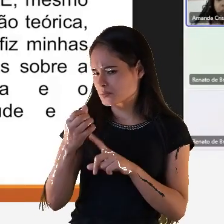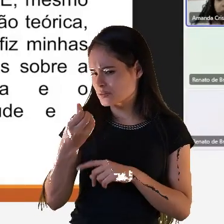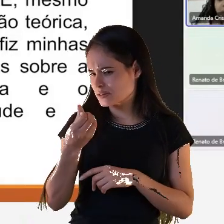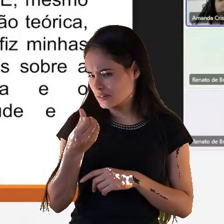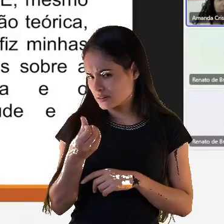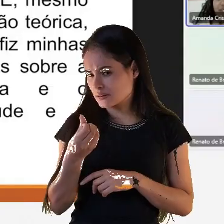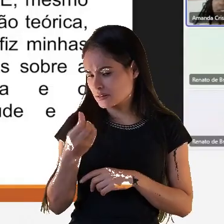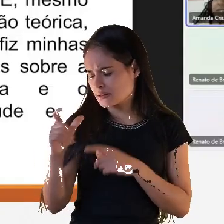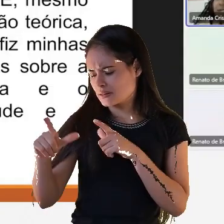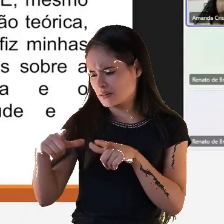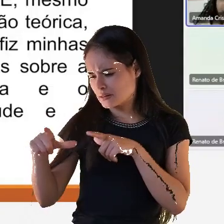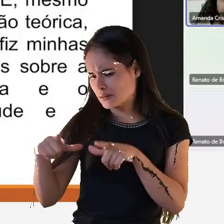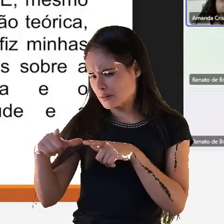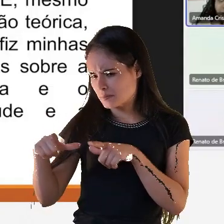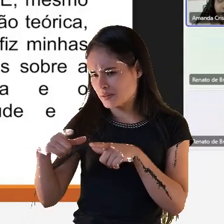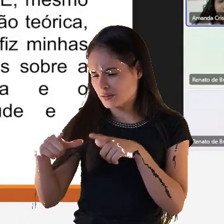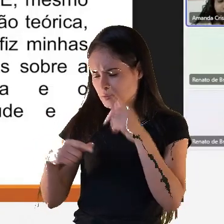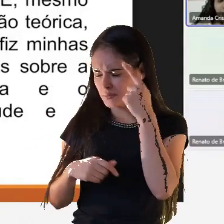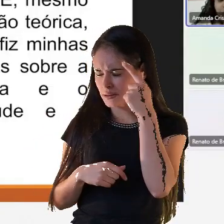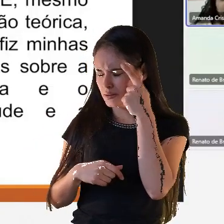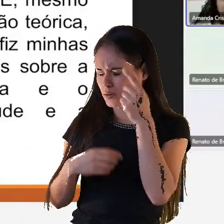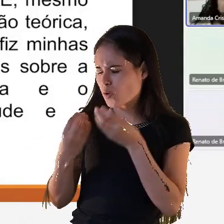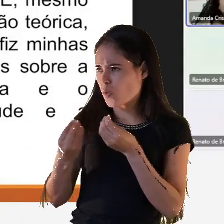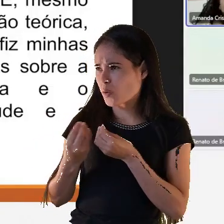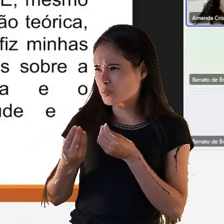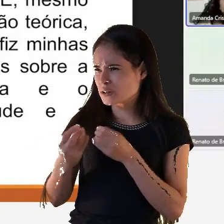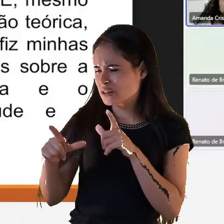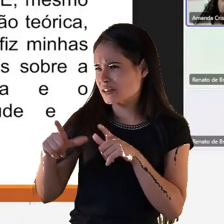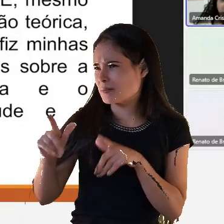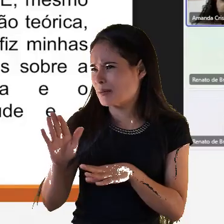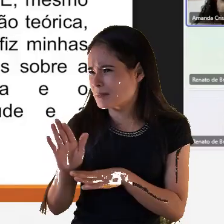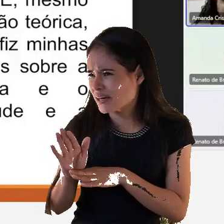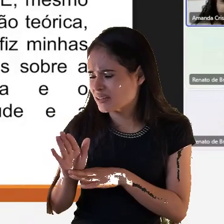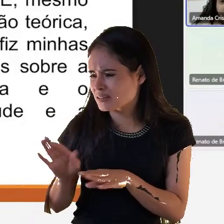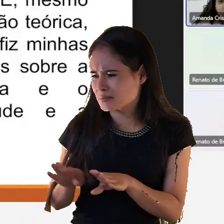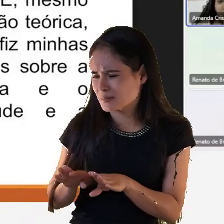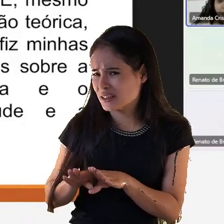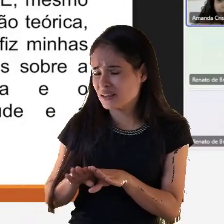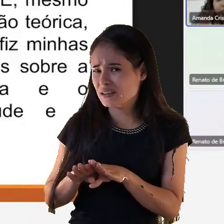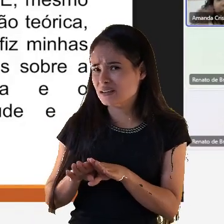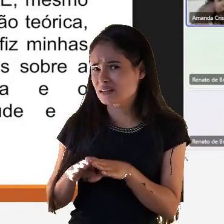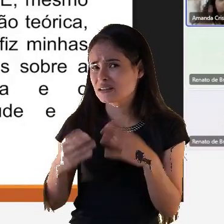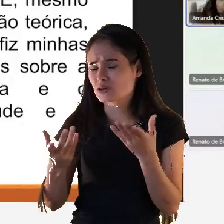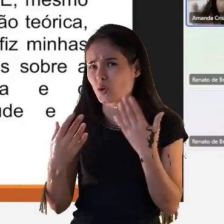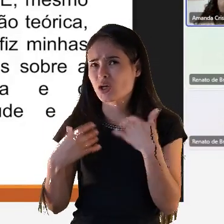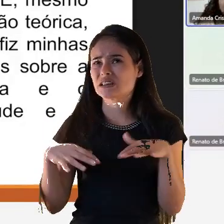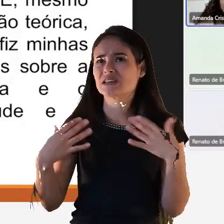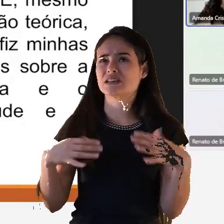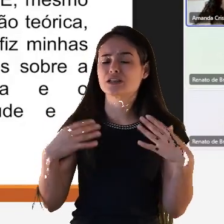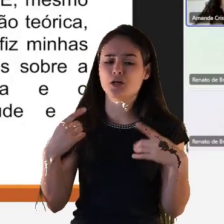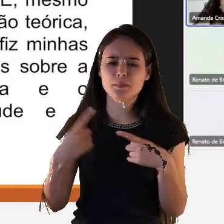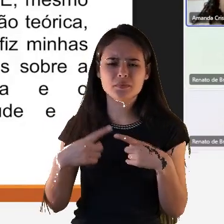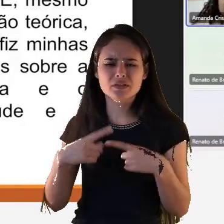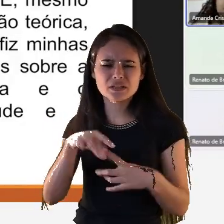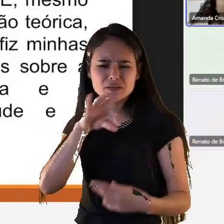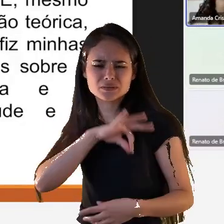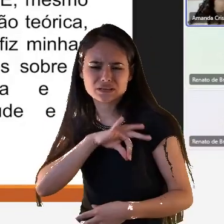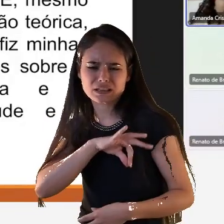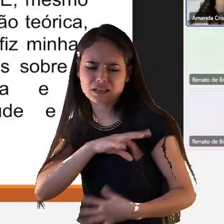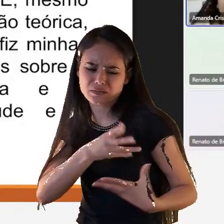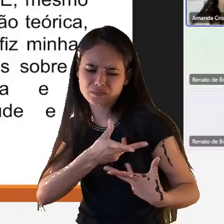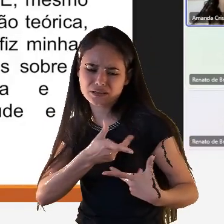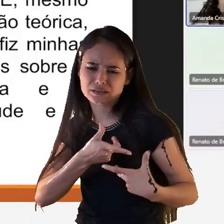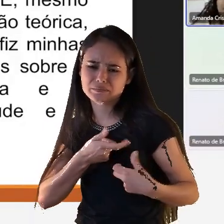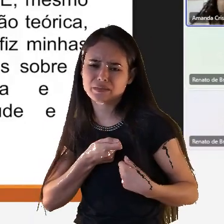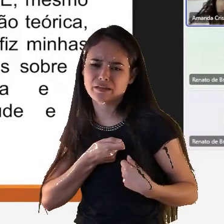na dúvida se eu tinha que sair em greve ou não, porque tinha aquela ameaça de corte de salário, enfim,